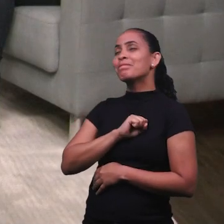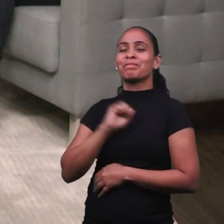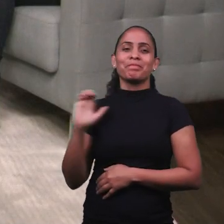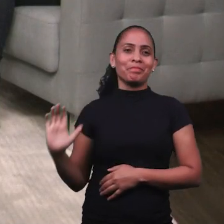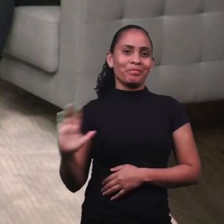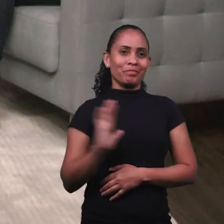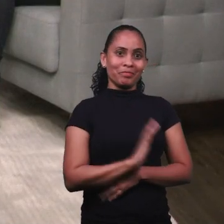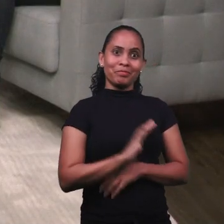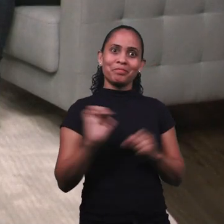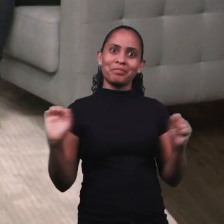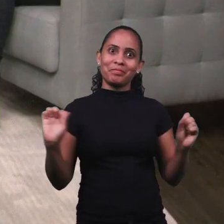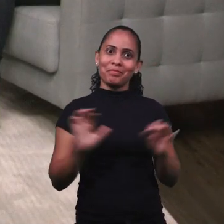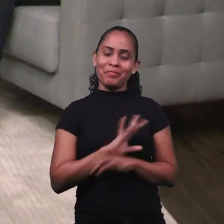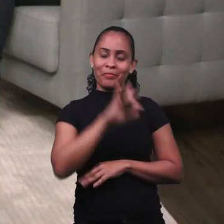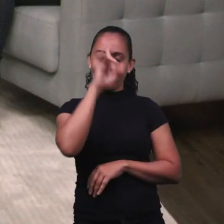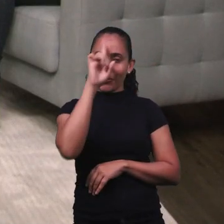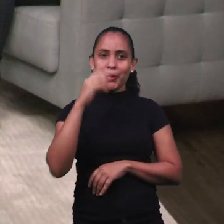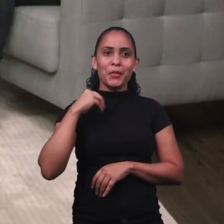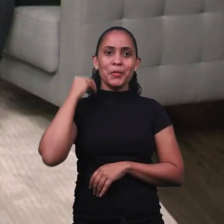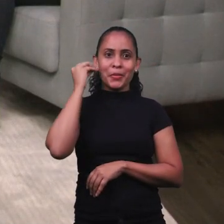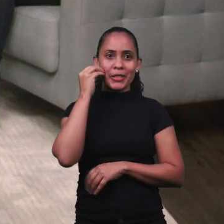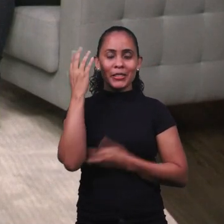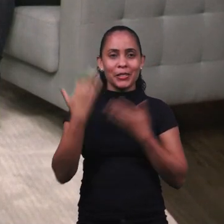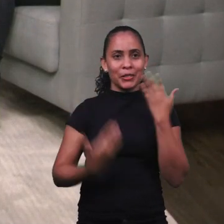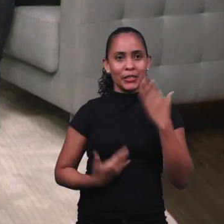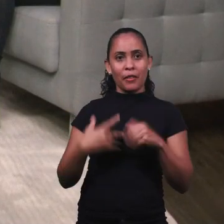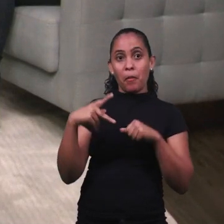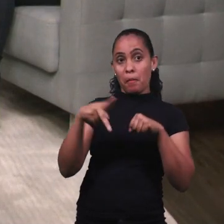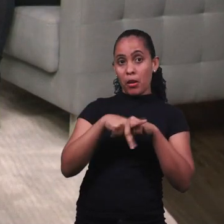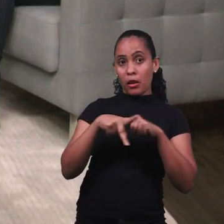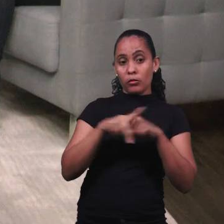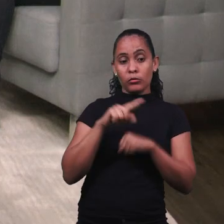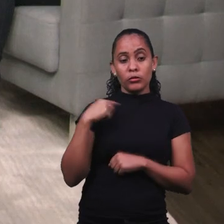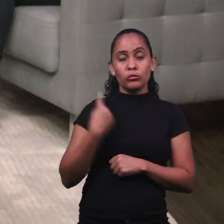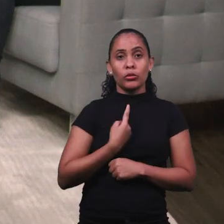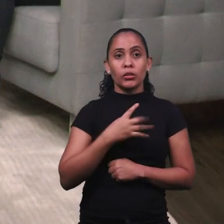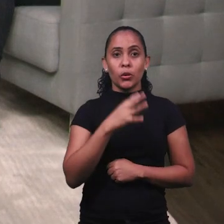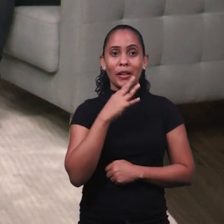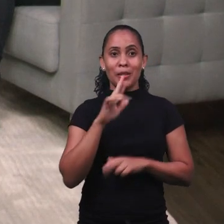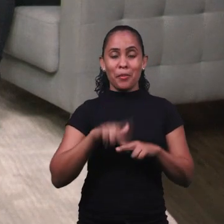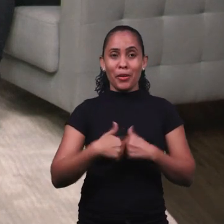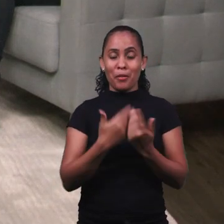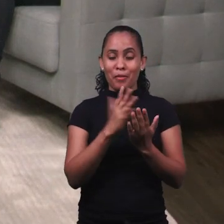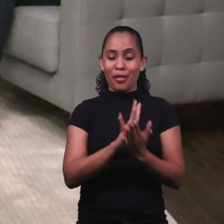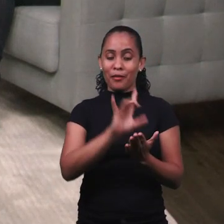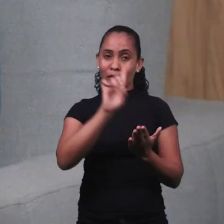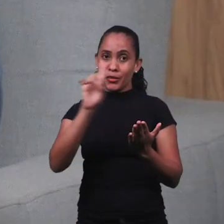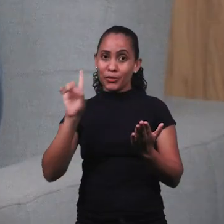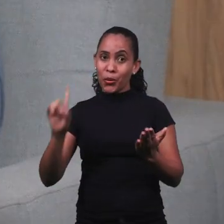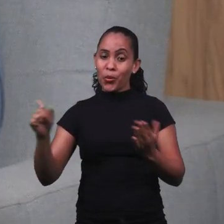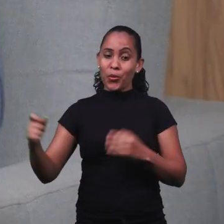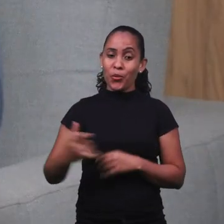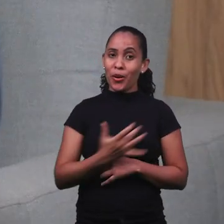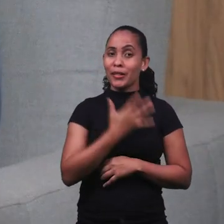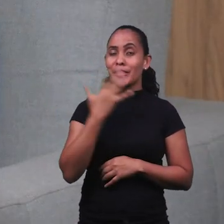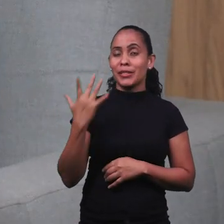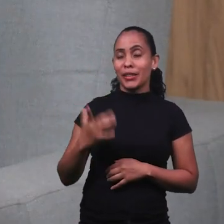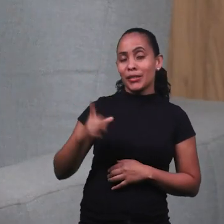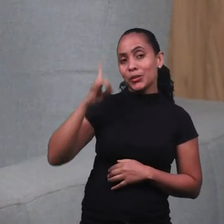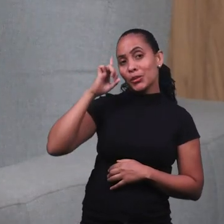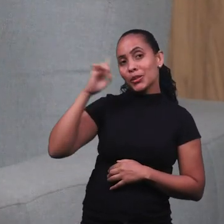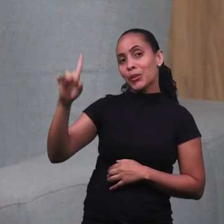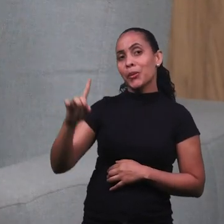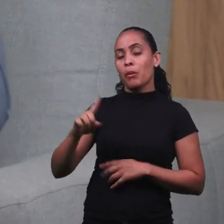Deus. Na experiência deste servo, Pedro, que nós conhecemos, né, pela palavra de Deus, quantas vezes o Senhor